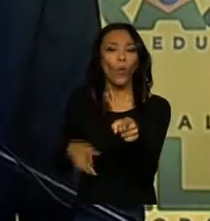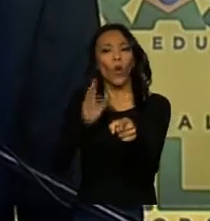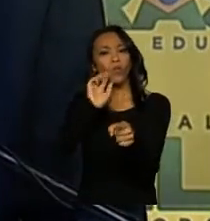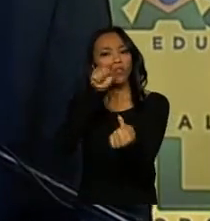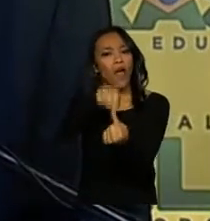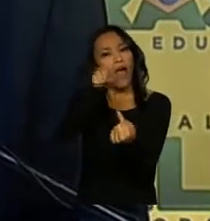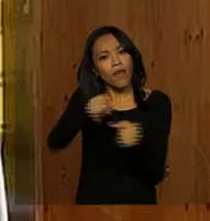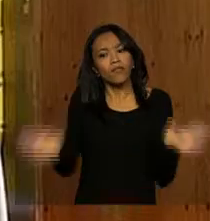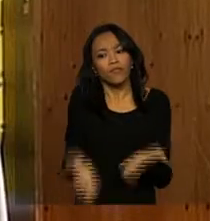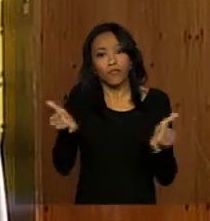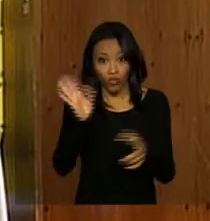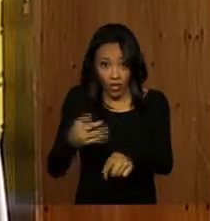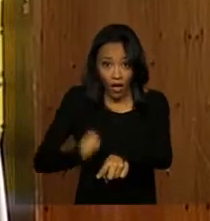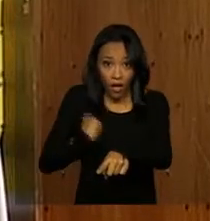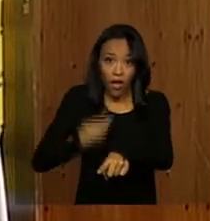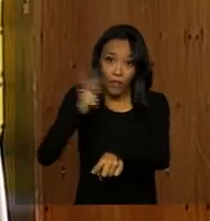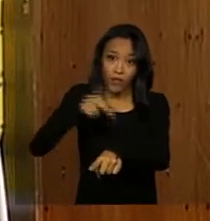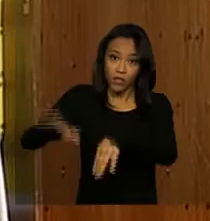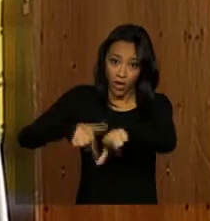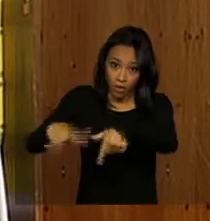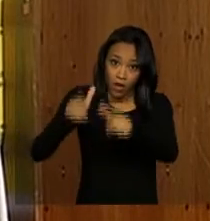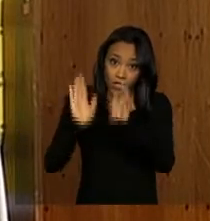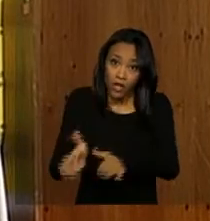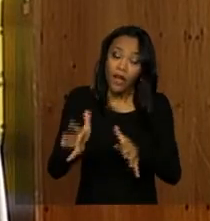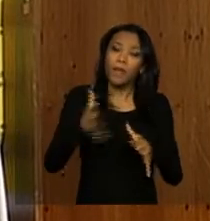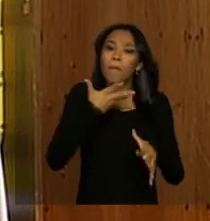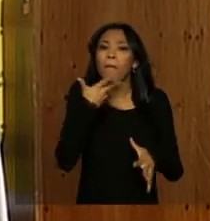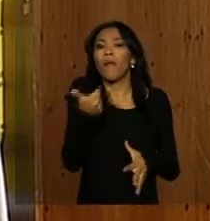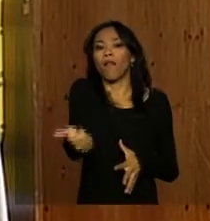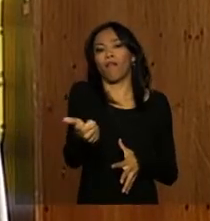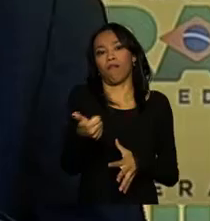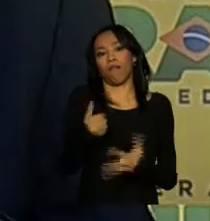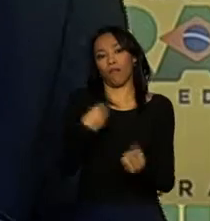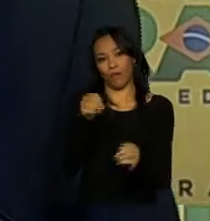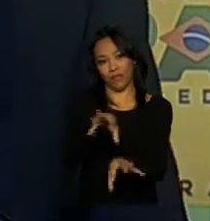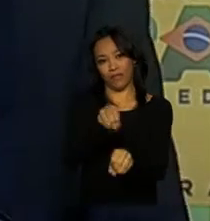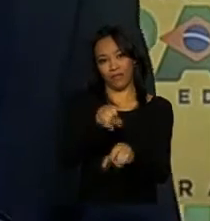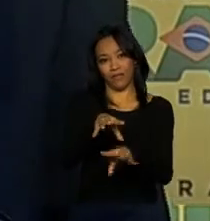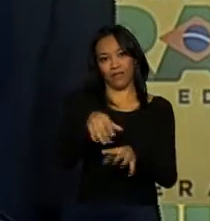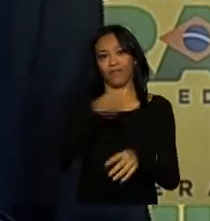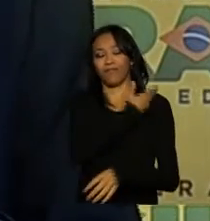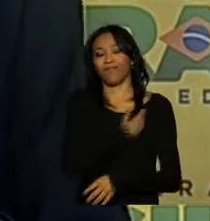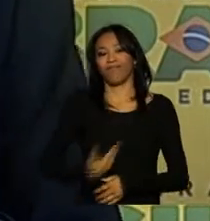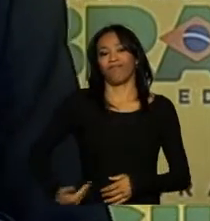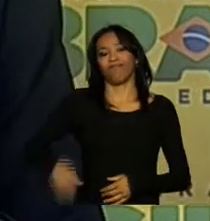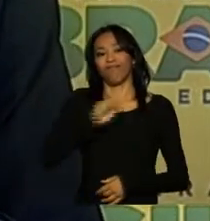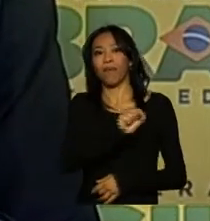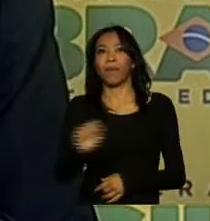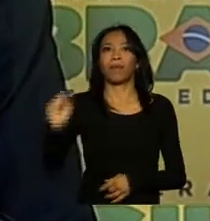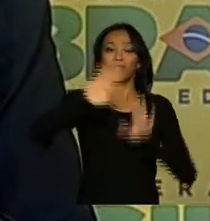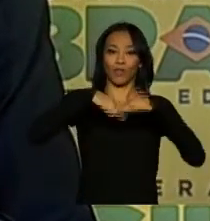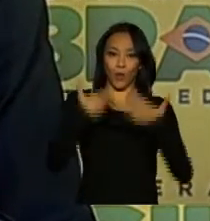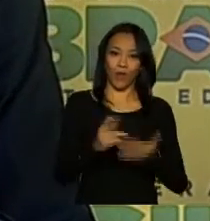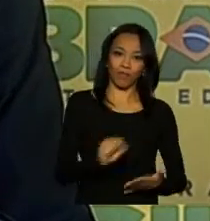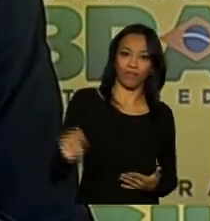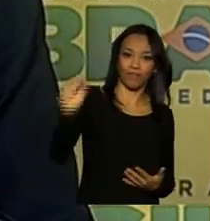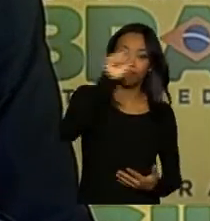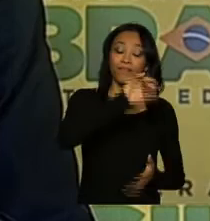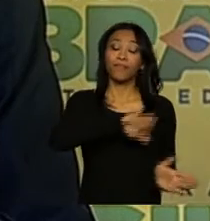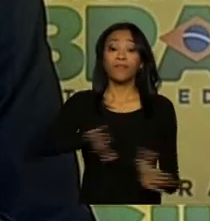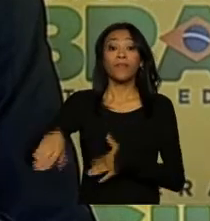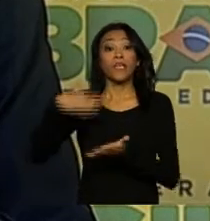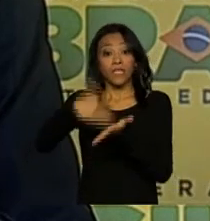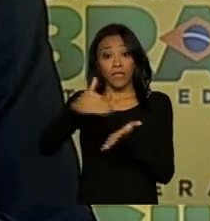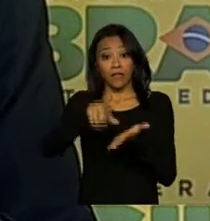de quem já é professor e melhorar a qualidade do ensino público o mais importante agora são o secretário de educação as